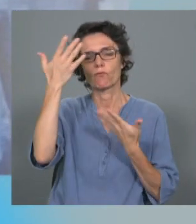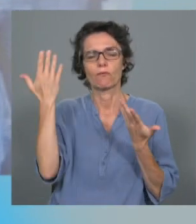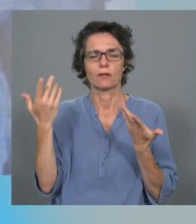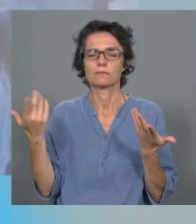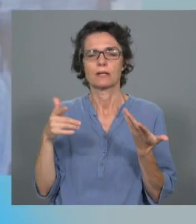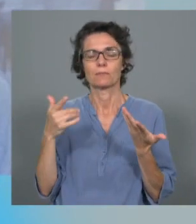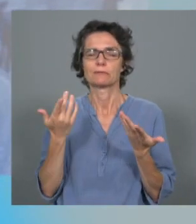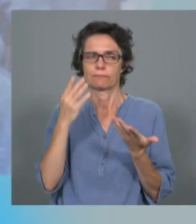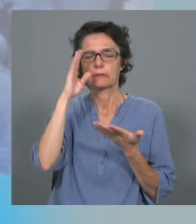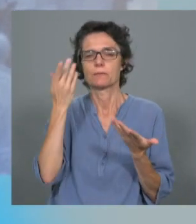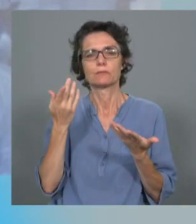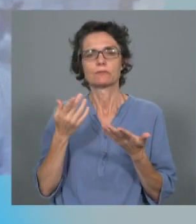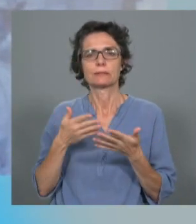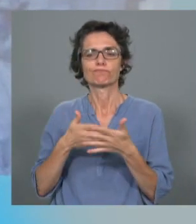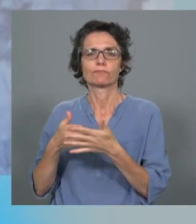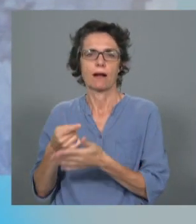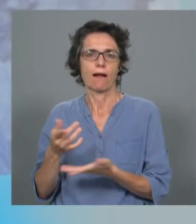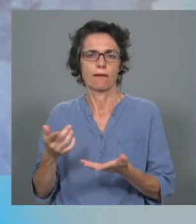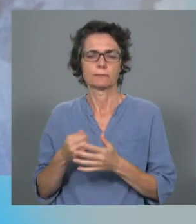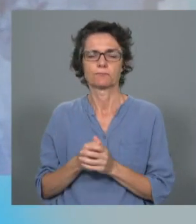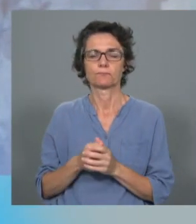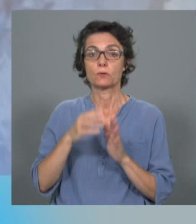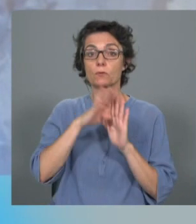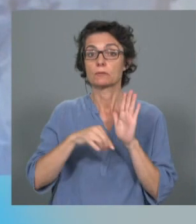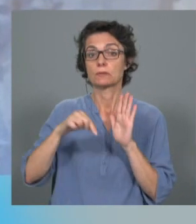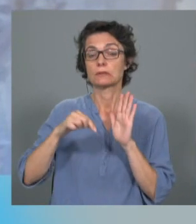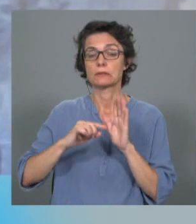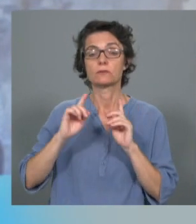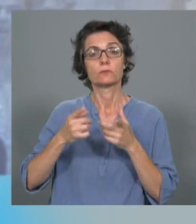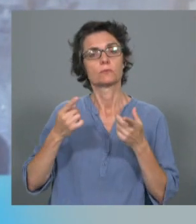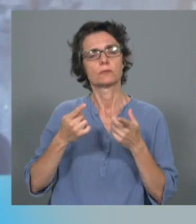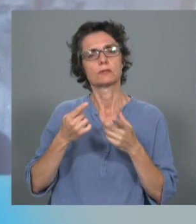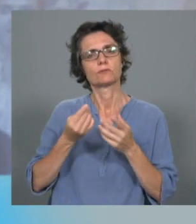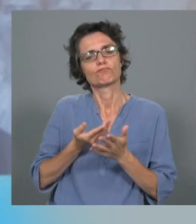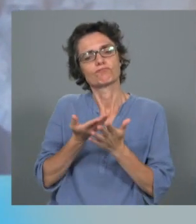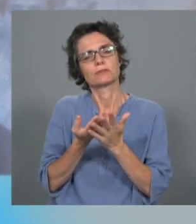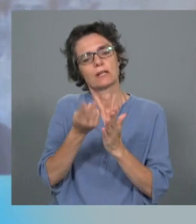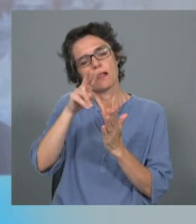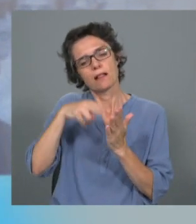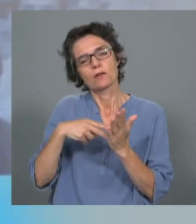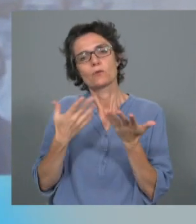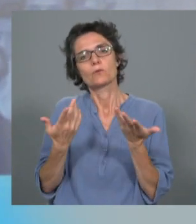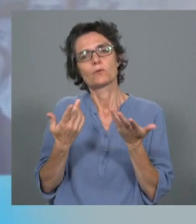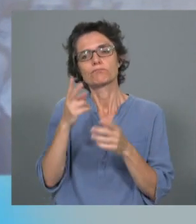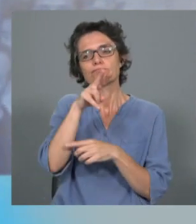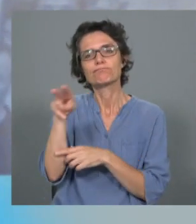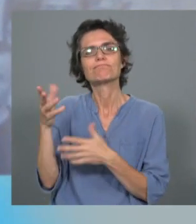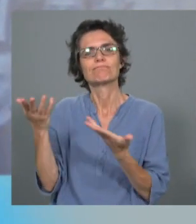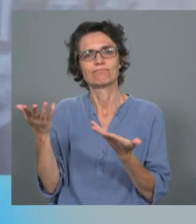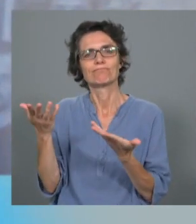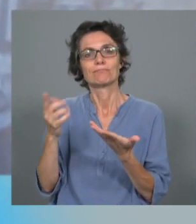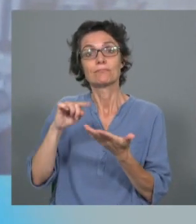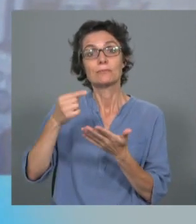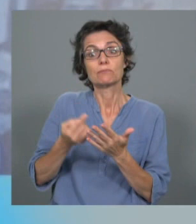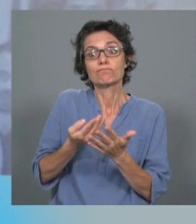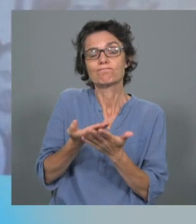constrangimentos. Também por isso queremos começar este programa com propostas de leitura ou de visita para depois propormos